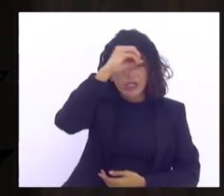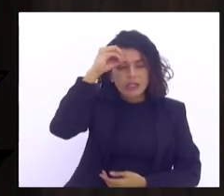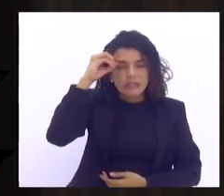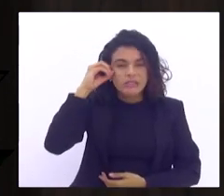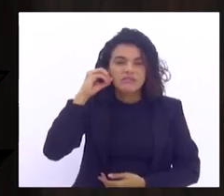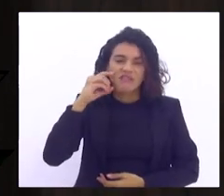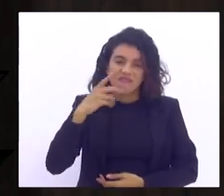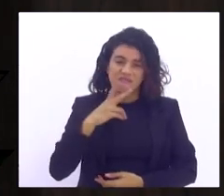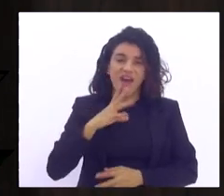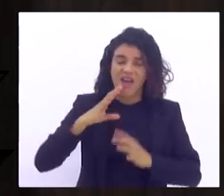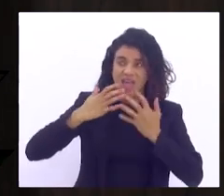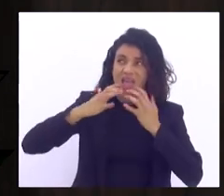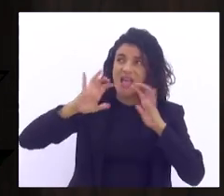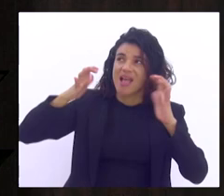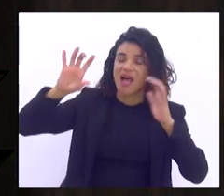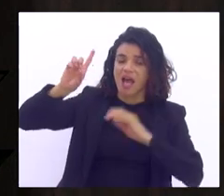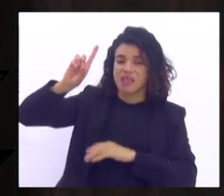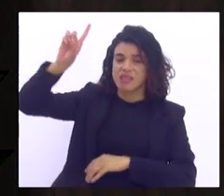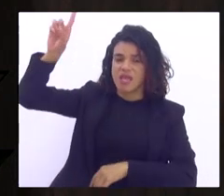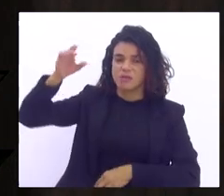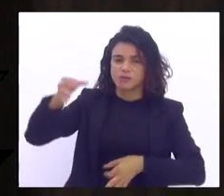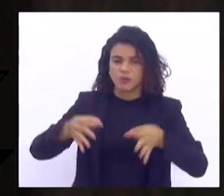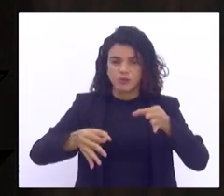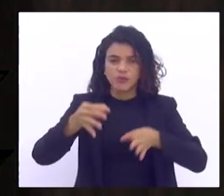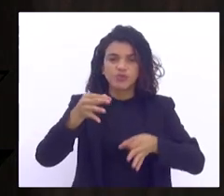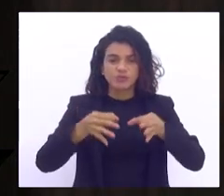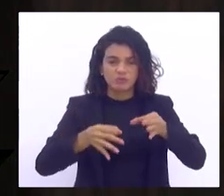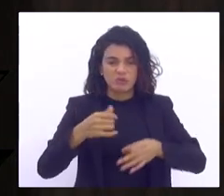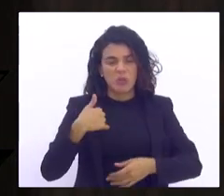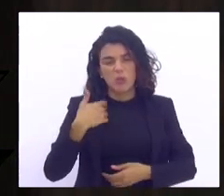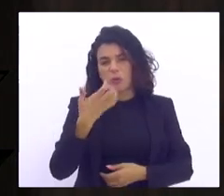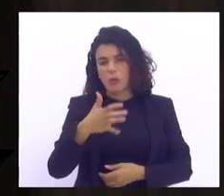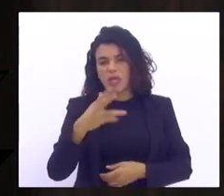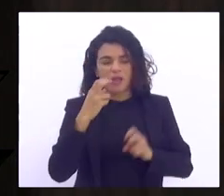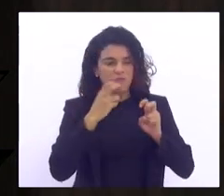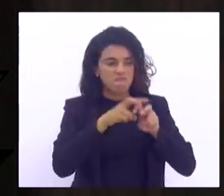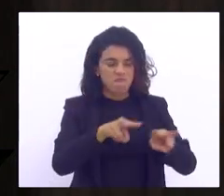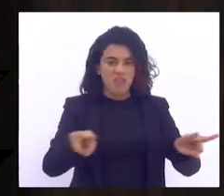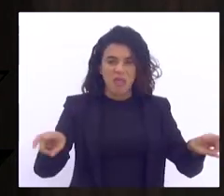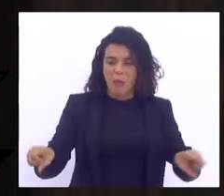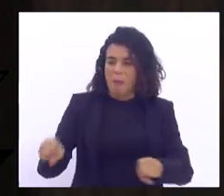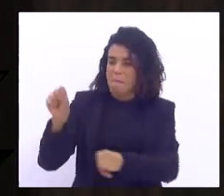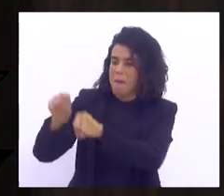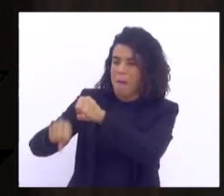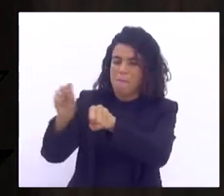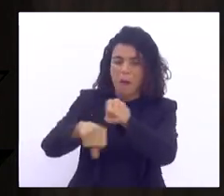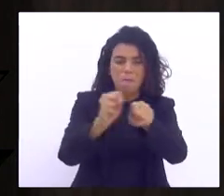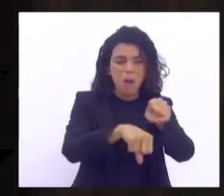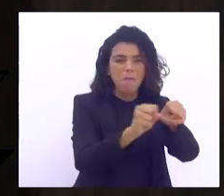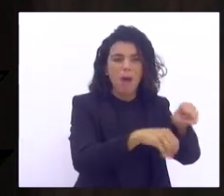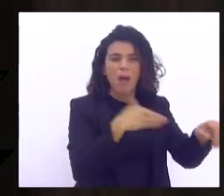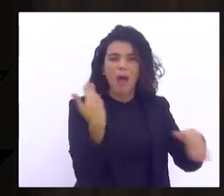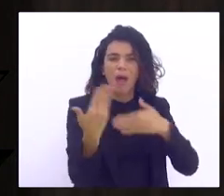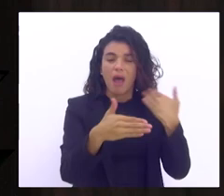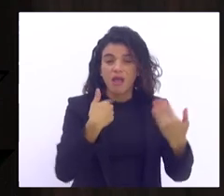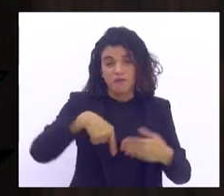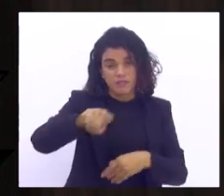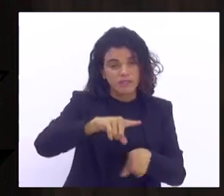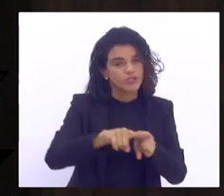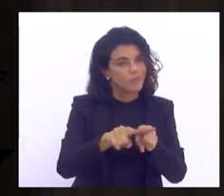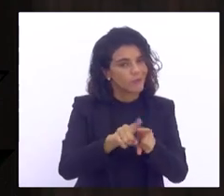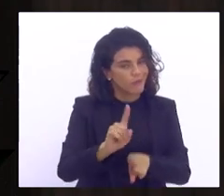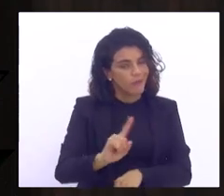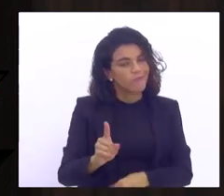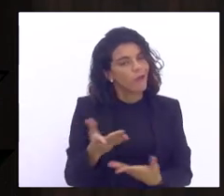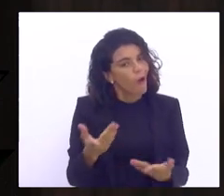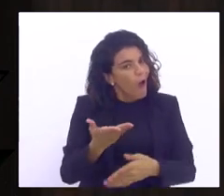Deus por justiça e por vingança. Eu não tenho a menor dúvida. Eu não quero a barbárie sendo atraída para a nossa terra de Santa Cruz. Eu tenho certeza que os senhores também não. Então,